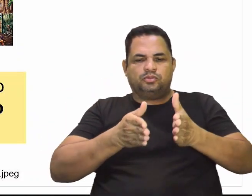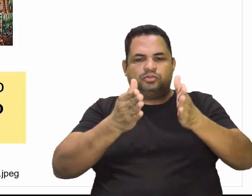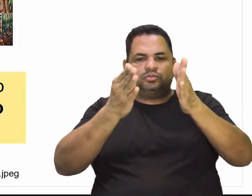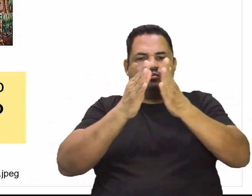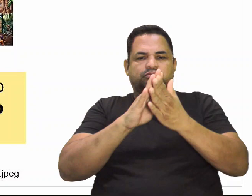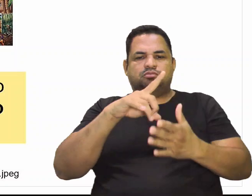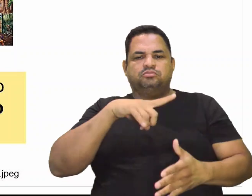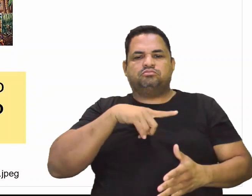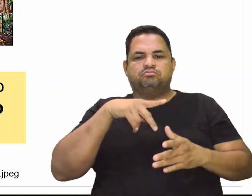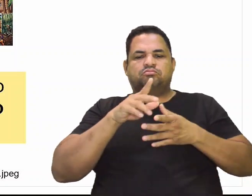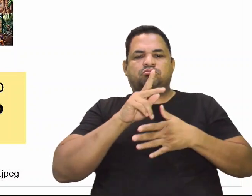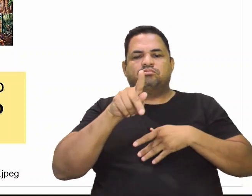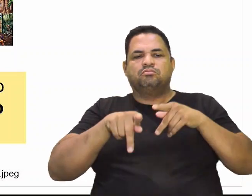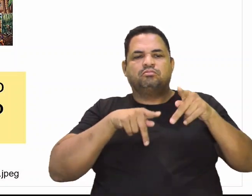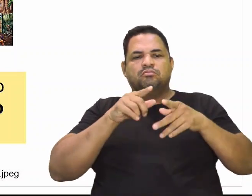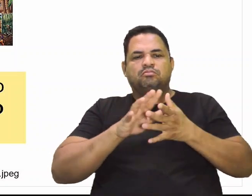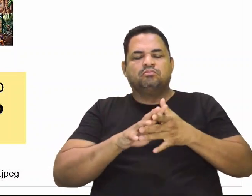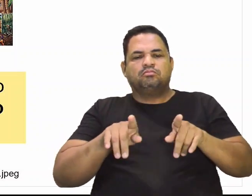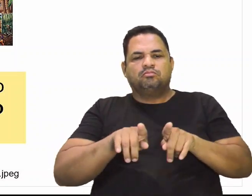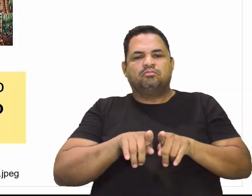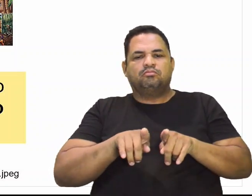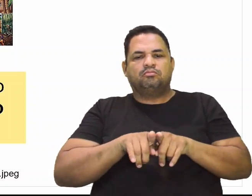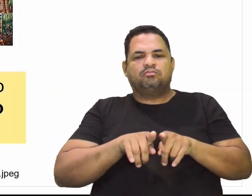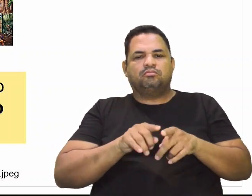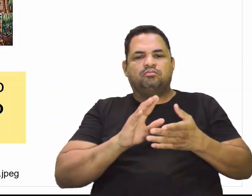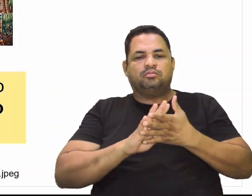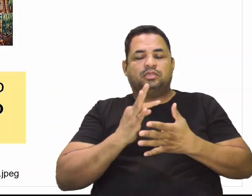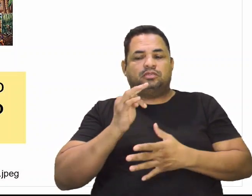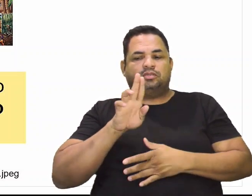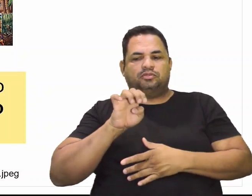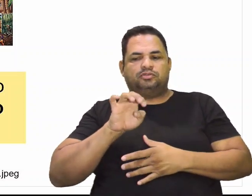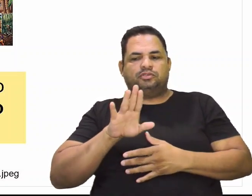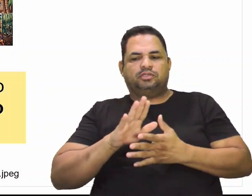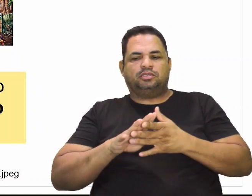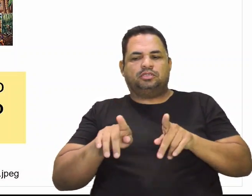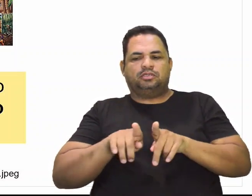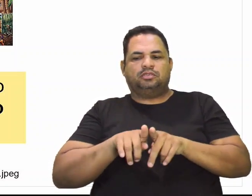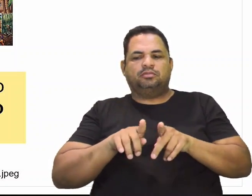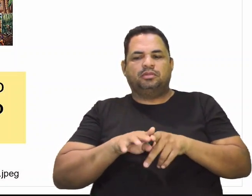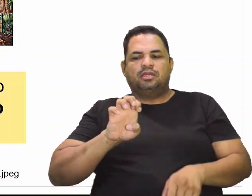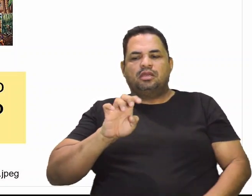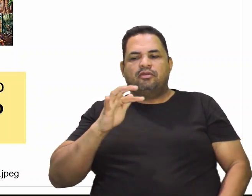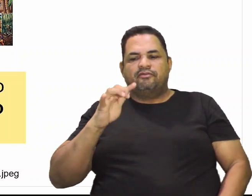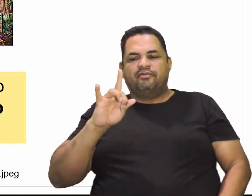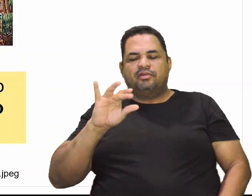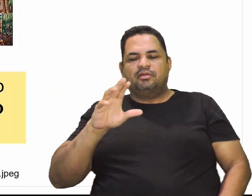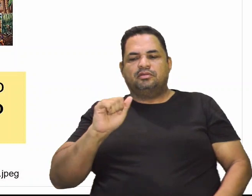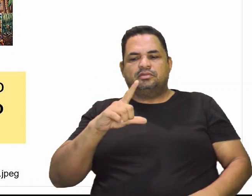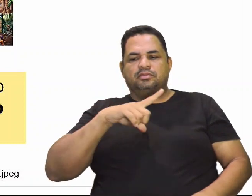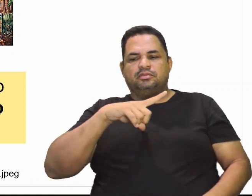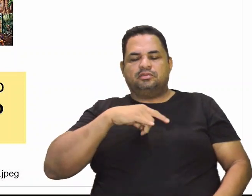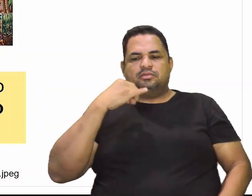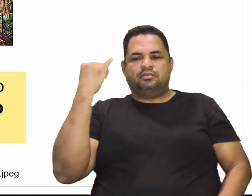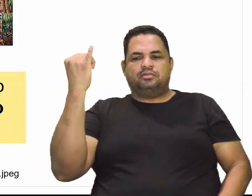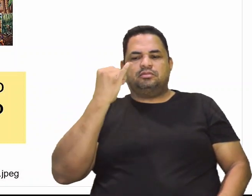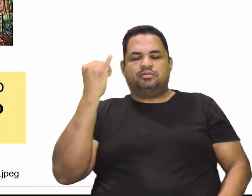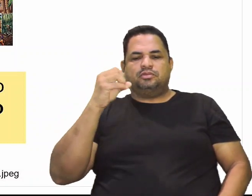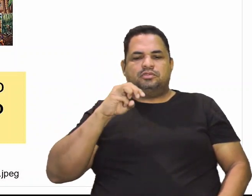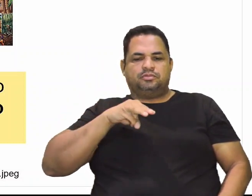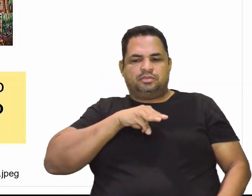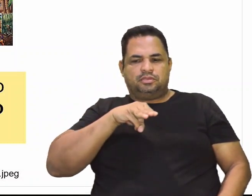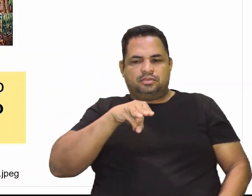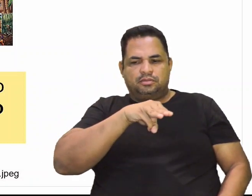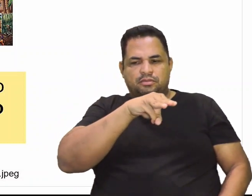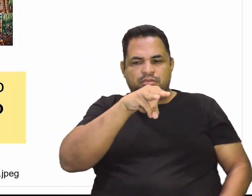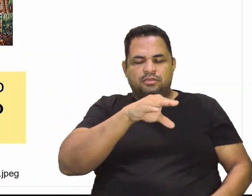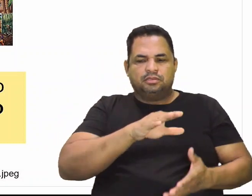povo. Da mesma forma que o rio Tigre e Eufrates tem importância para a Mesopotâmia, o